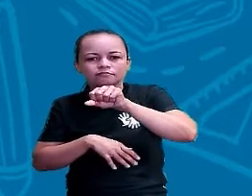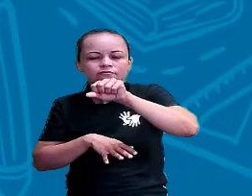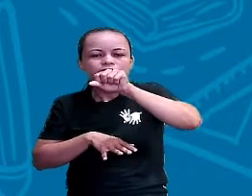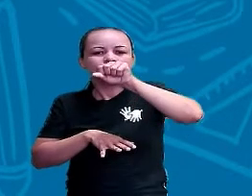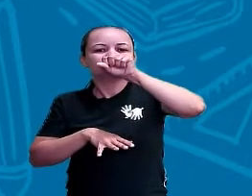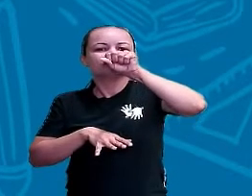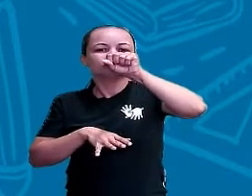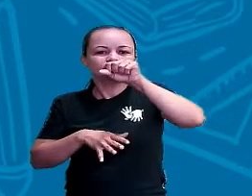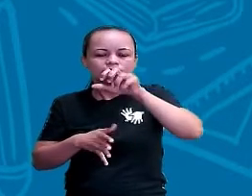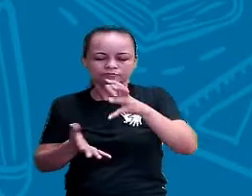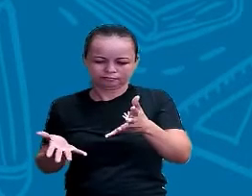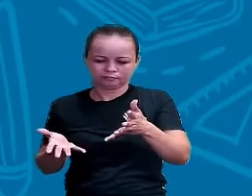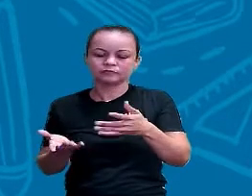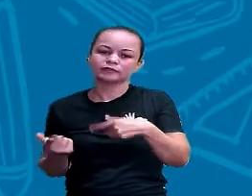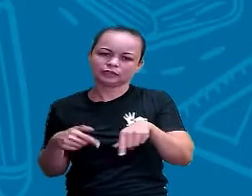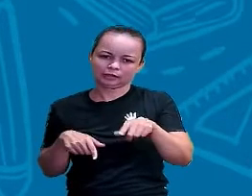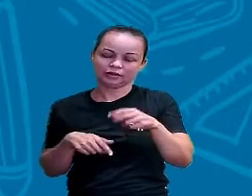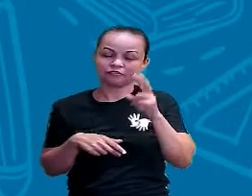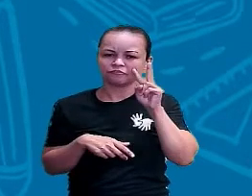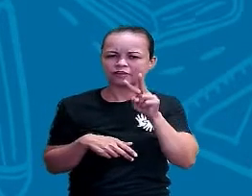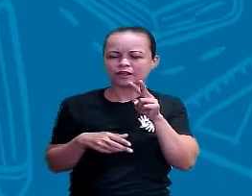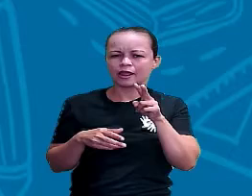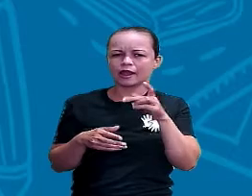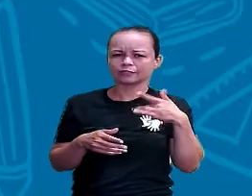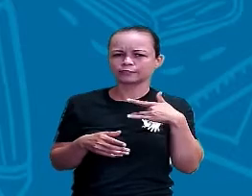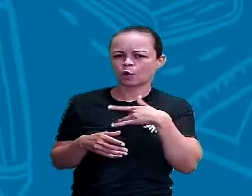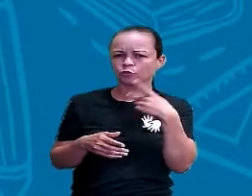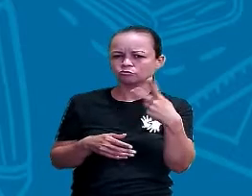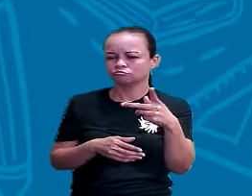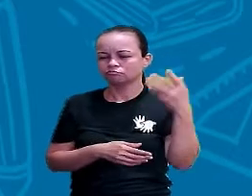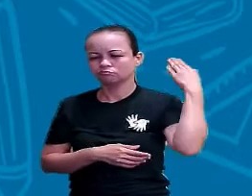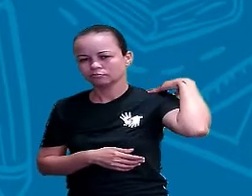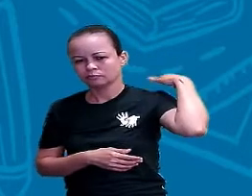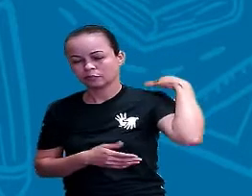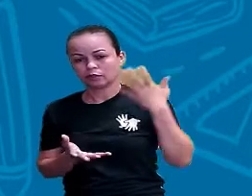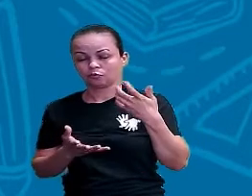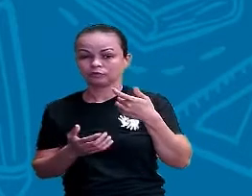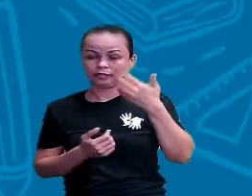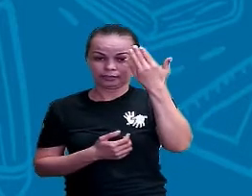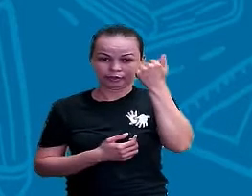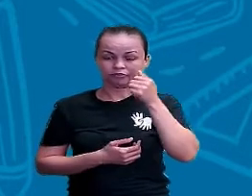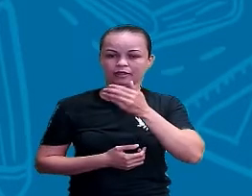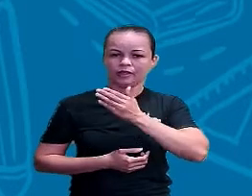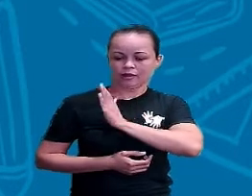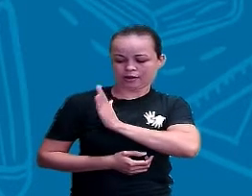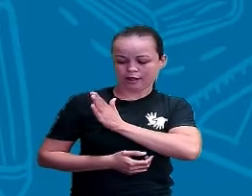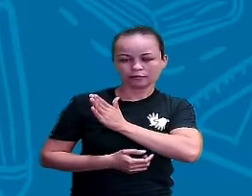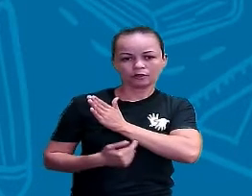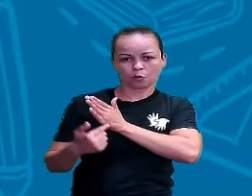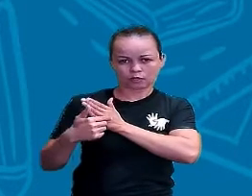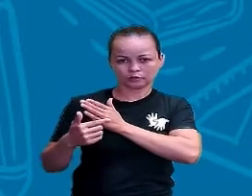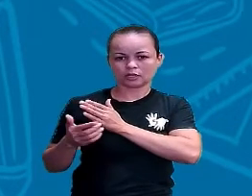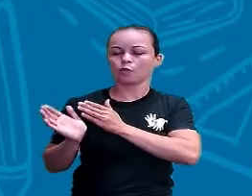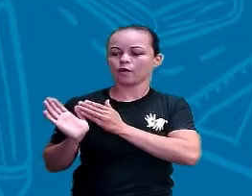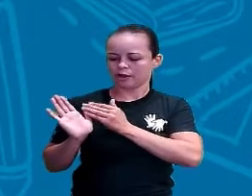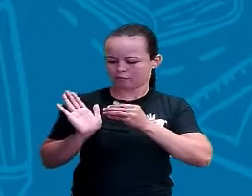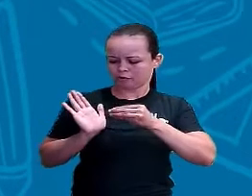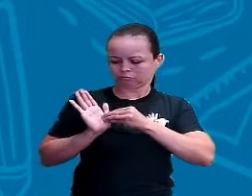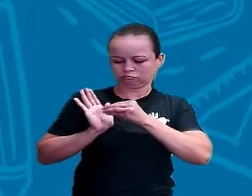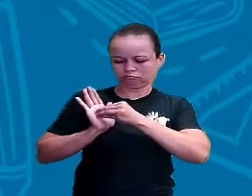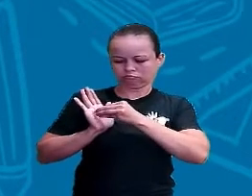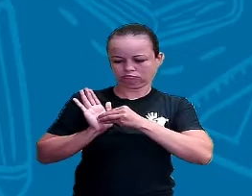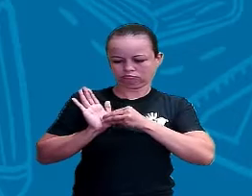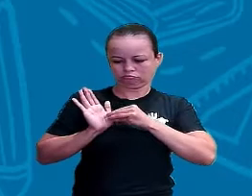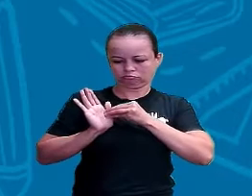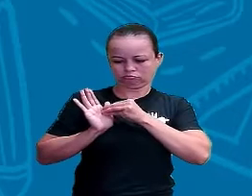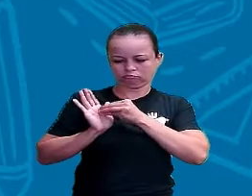justamente a saúde do seu pulmão. Quando ele quer ver a frequência, né, cardíaca do coração, aí ele vai vir aqui na frente, tá certo? Mas quando